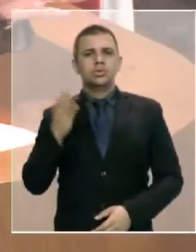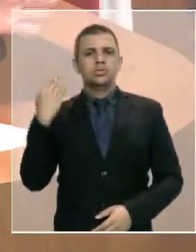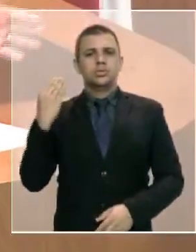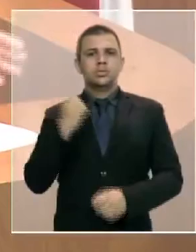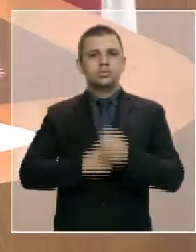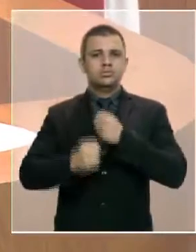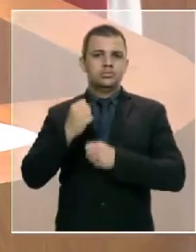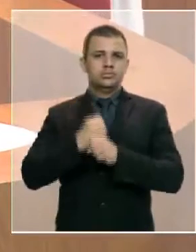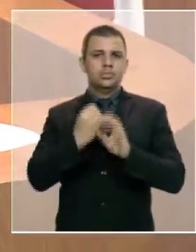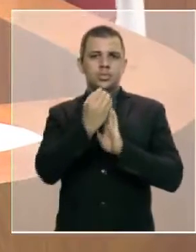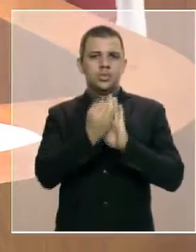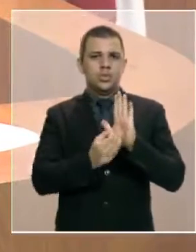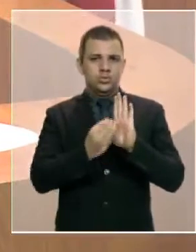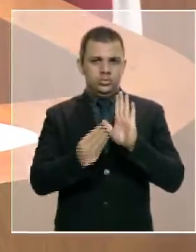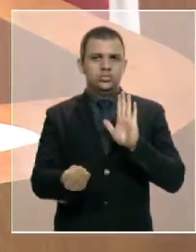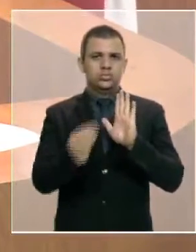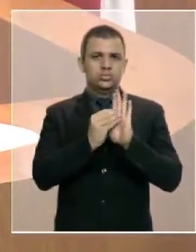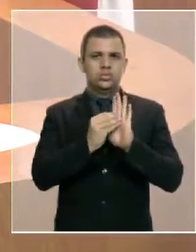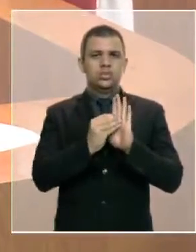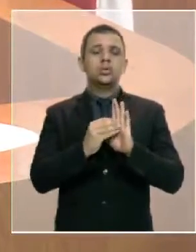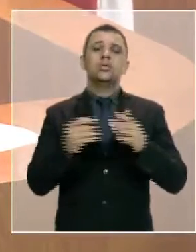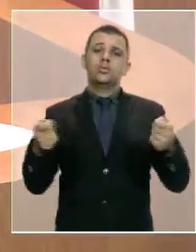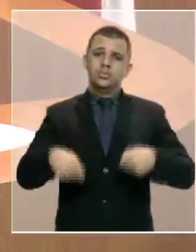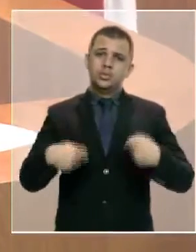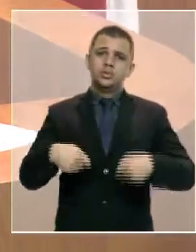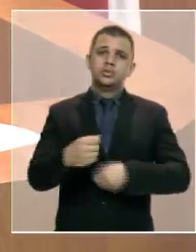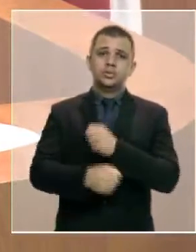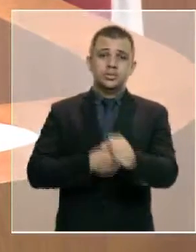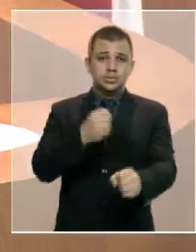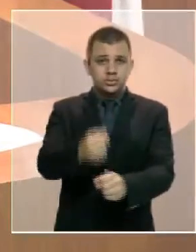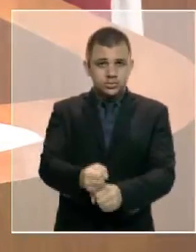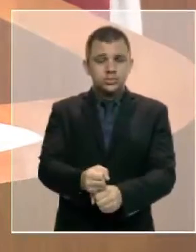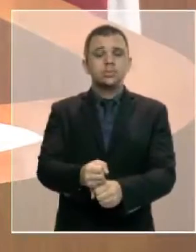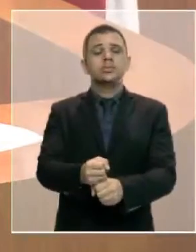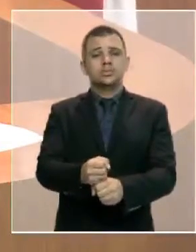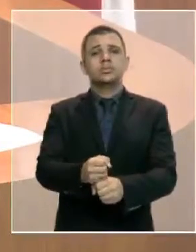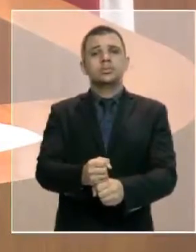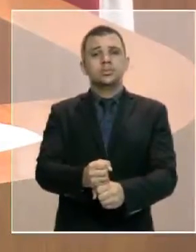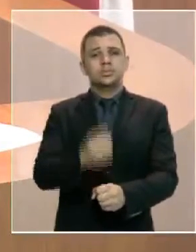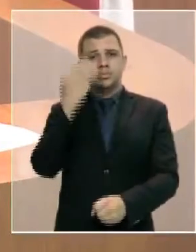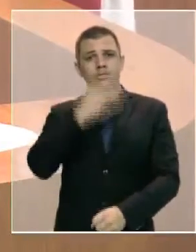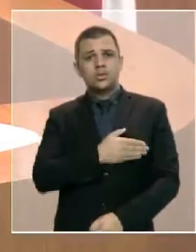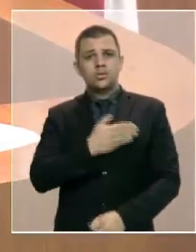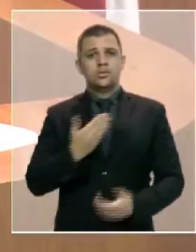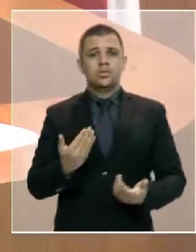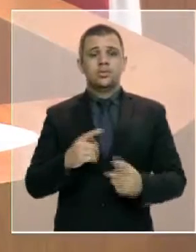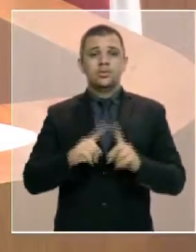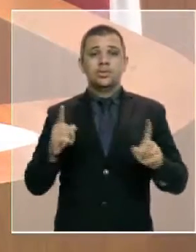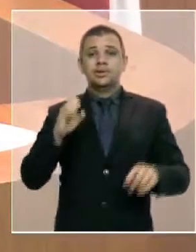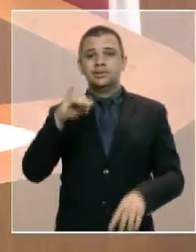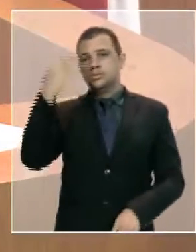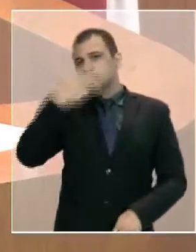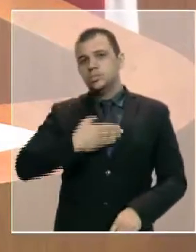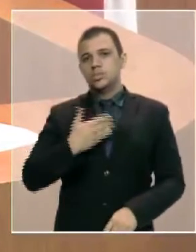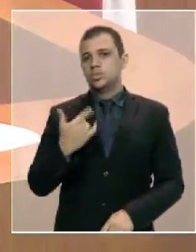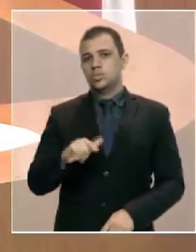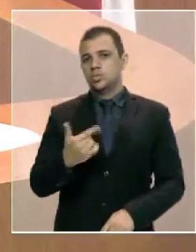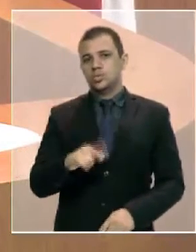passado, era para ter sido executado esse ano. No momento que não é executado esse ano, para onde foi esse dinheiro?